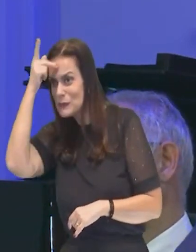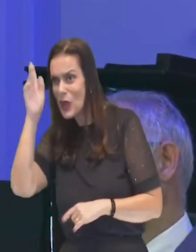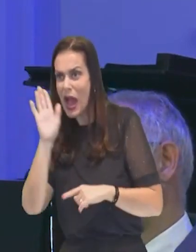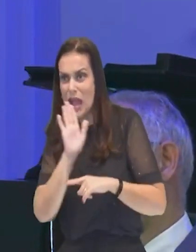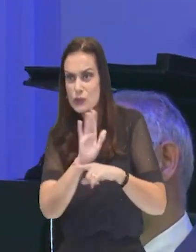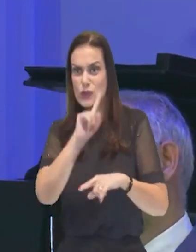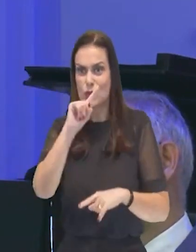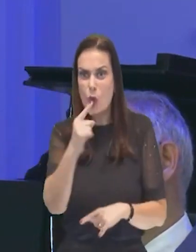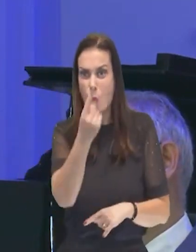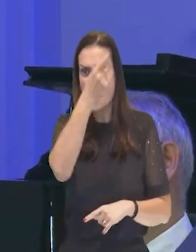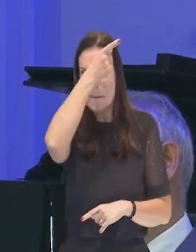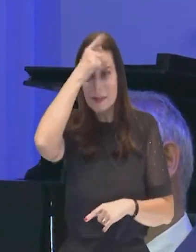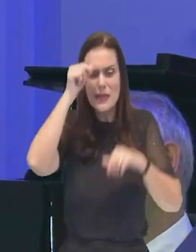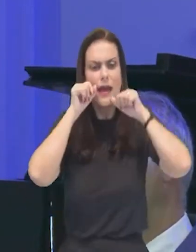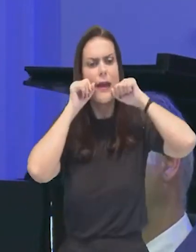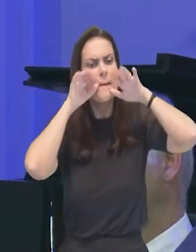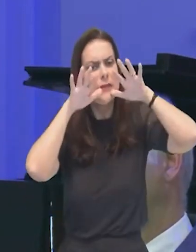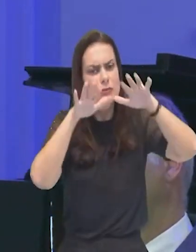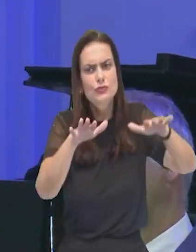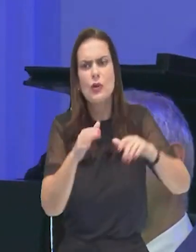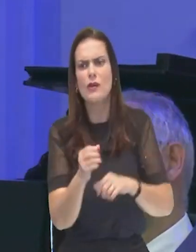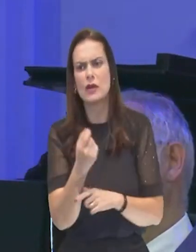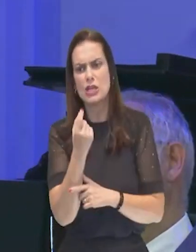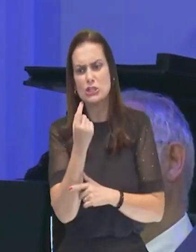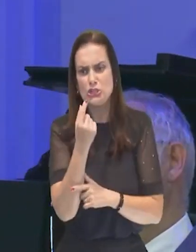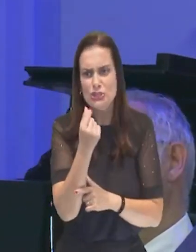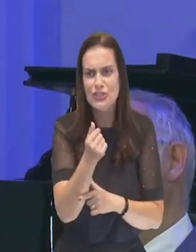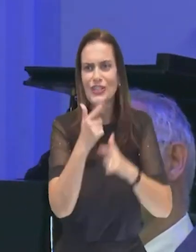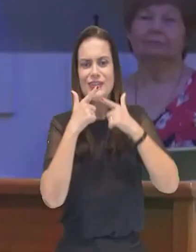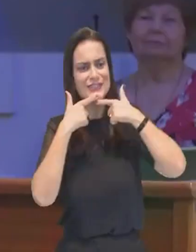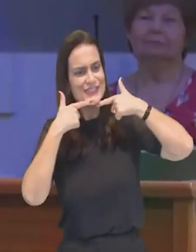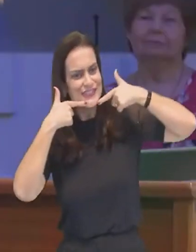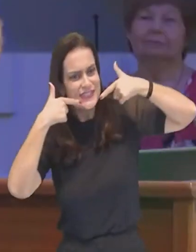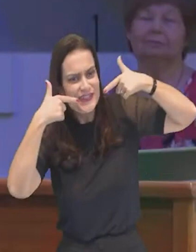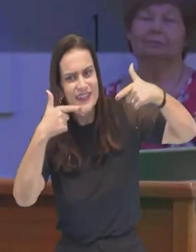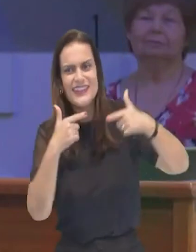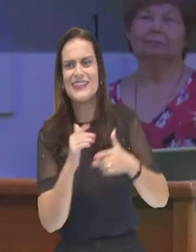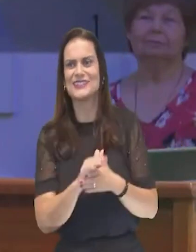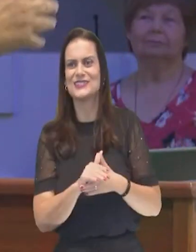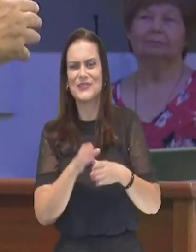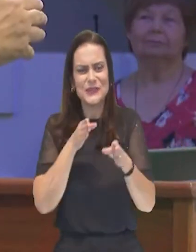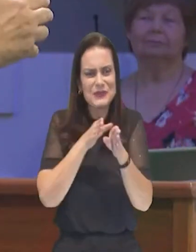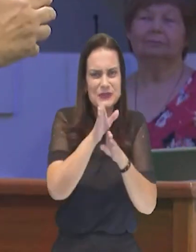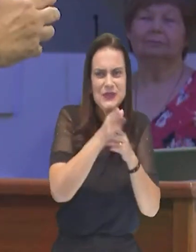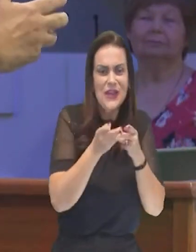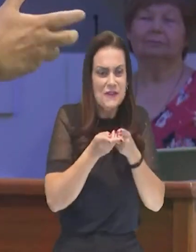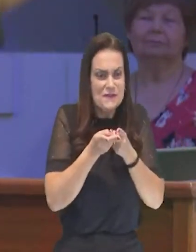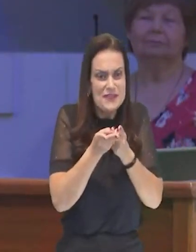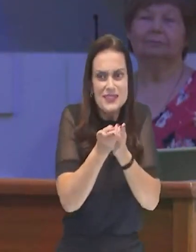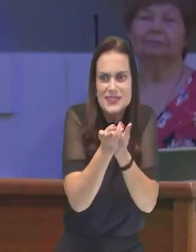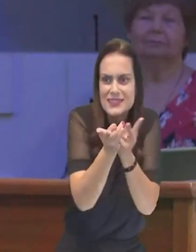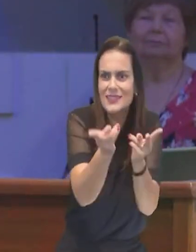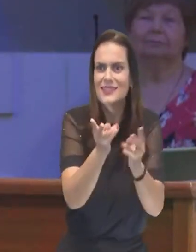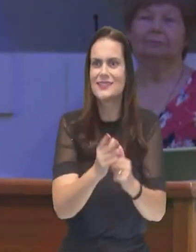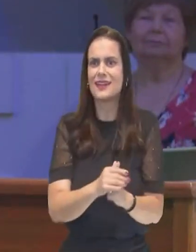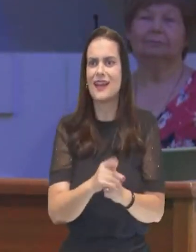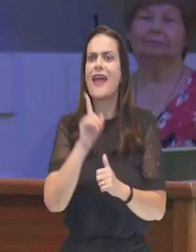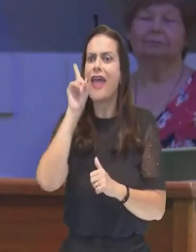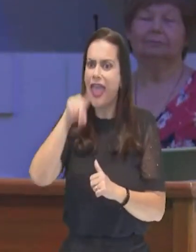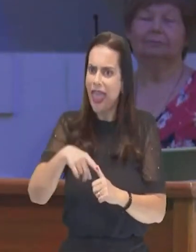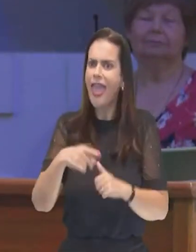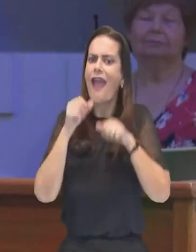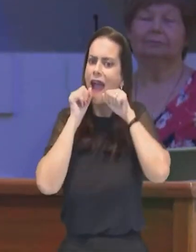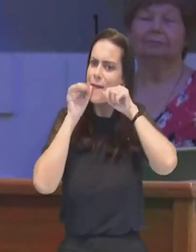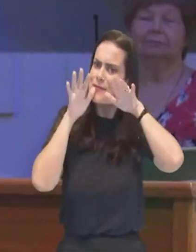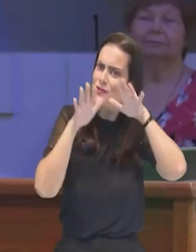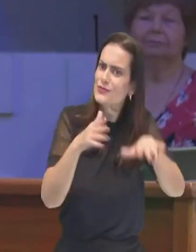ajudasse uma pessoa, abençoasse com dinheiro, com um sorriso, com uma palavra, com uma visita? Isso é ser grande diante do Senhor,